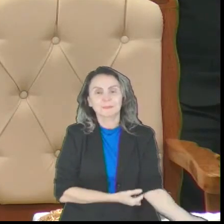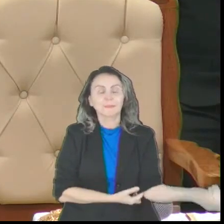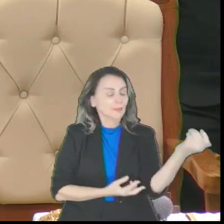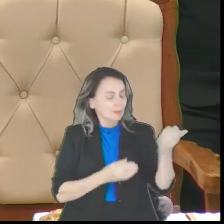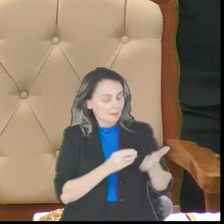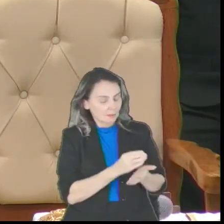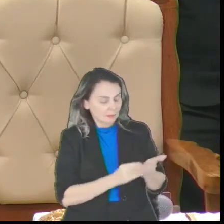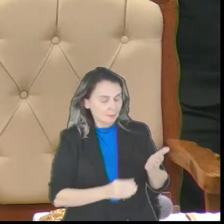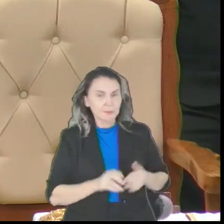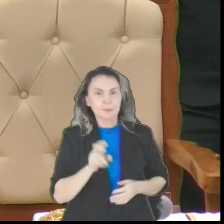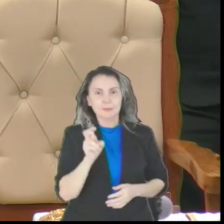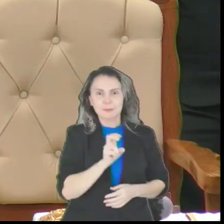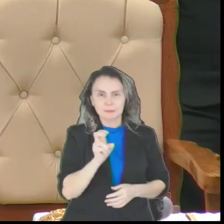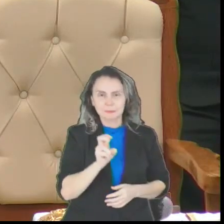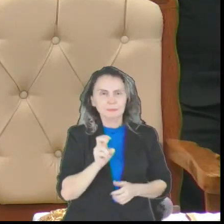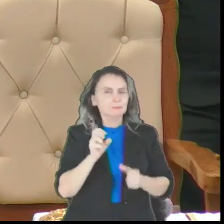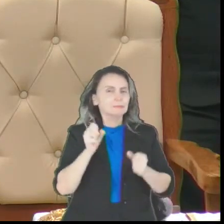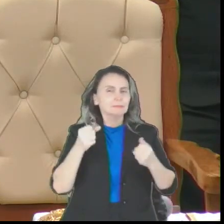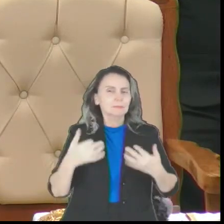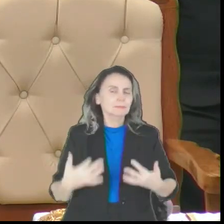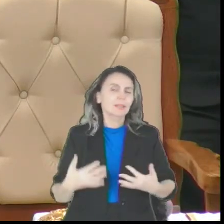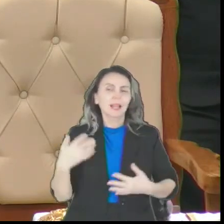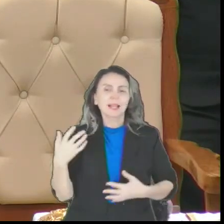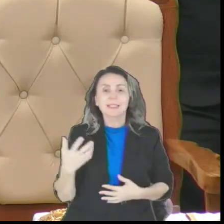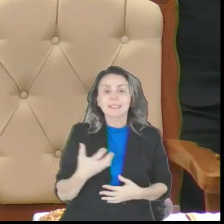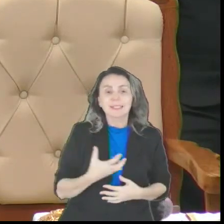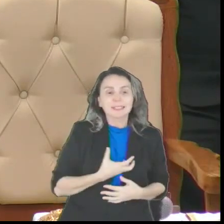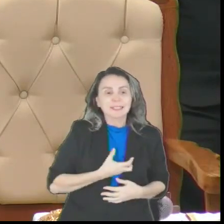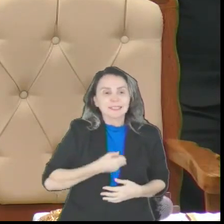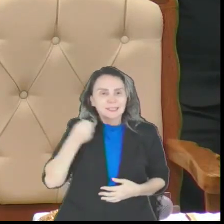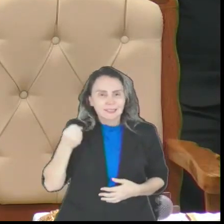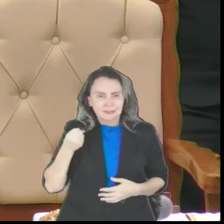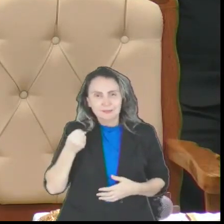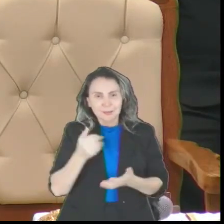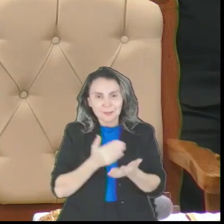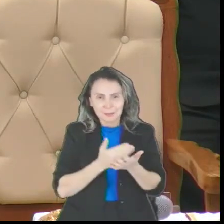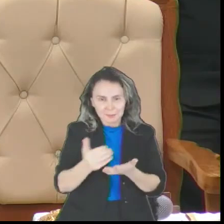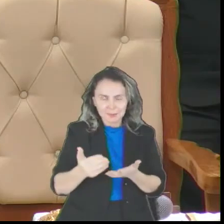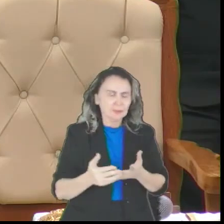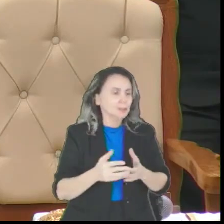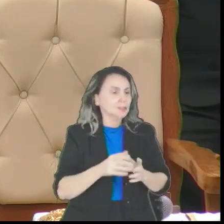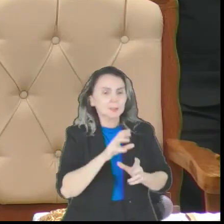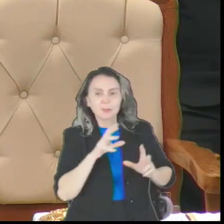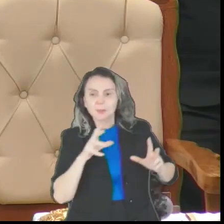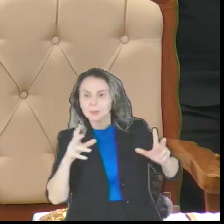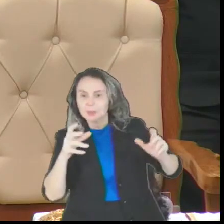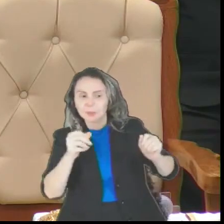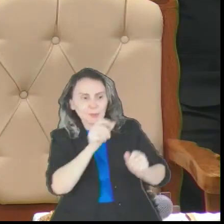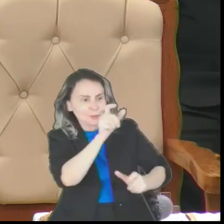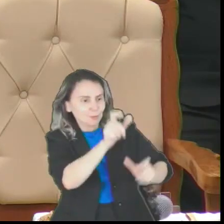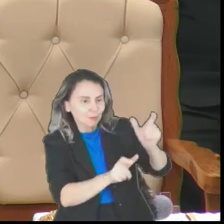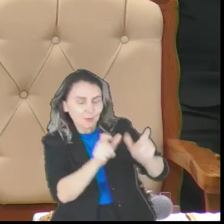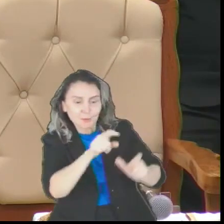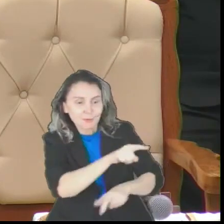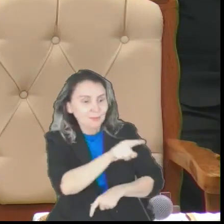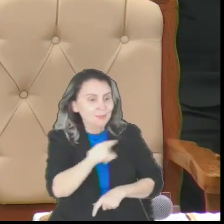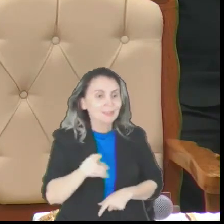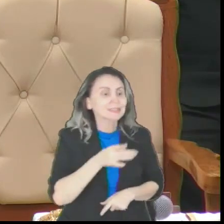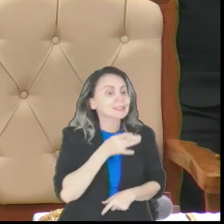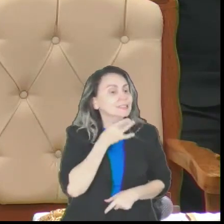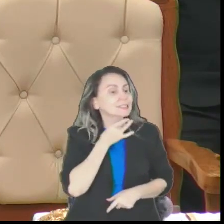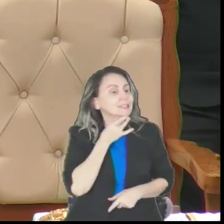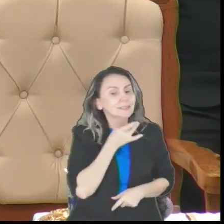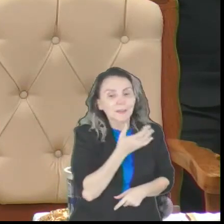uma mensagem salvífica, e ele começa dizendo: ó vós todos os que tendes sede,